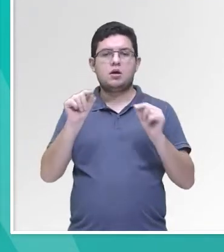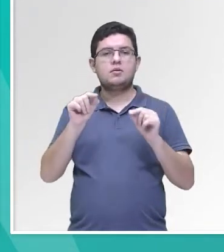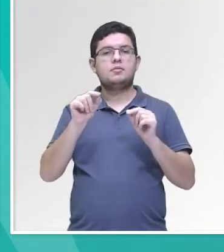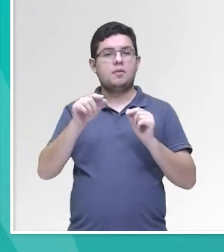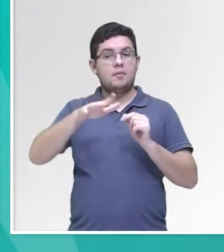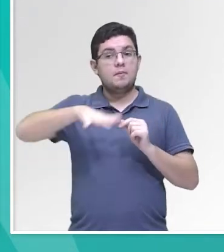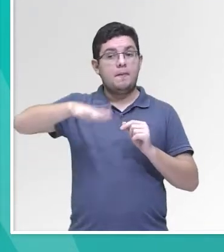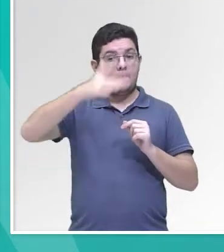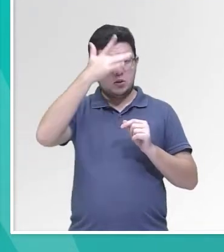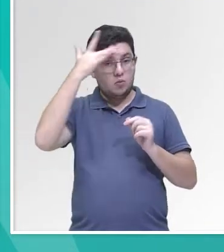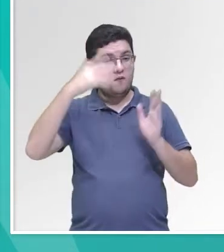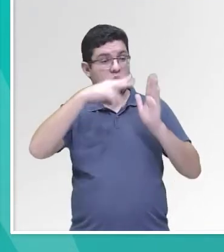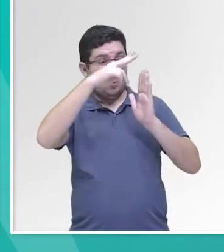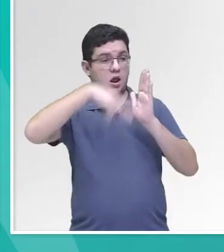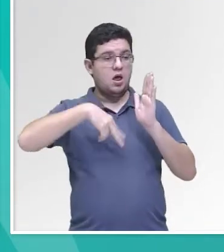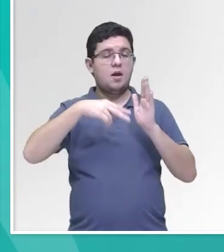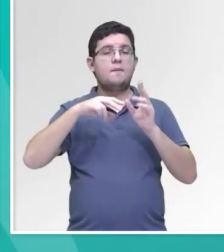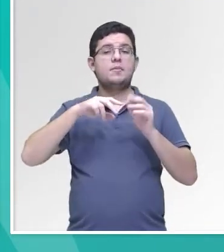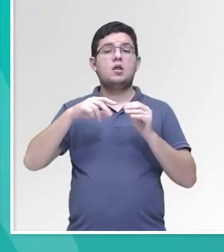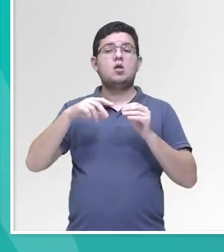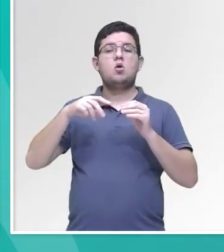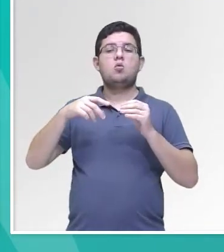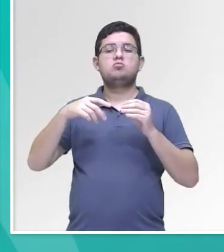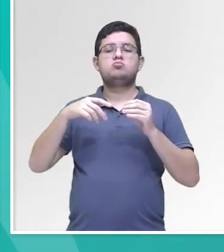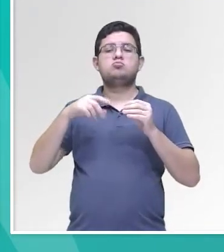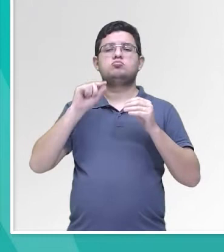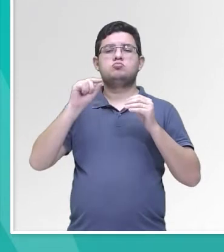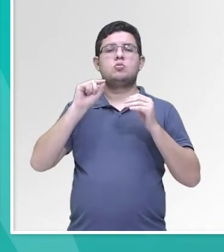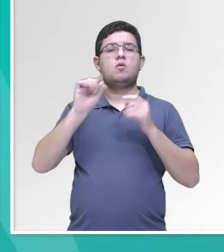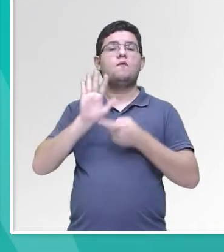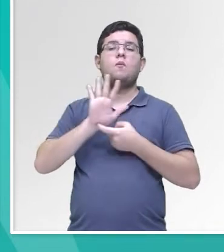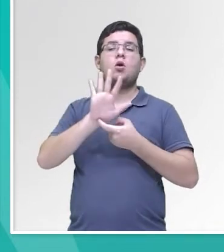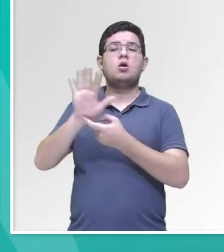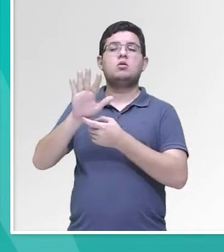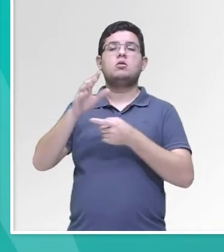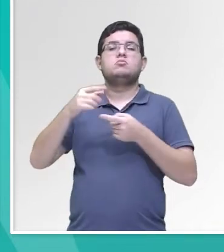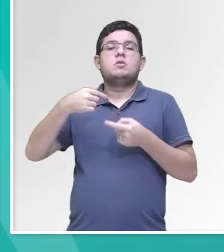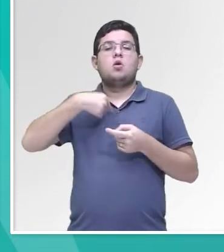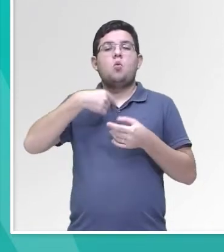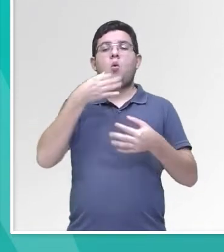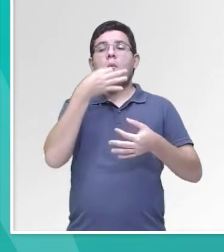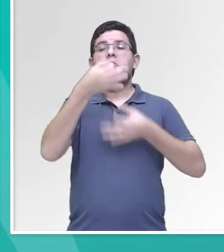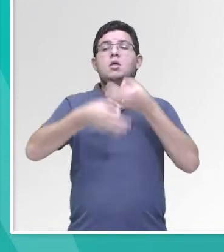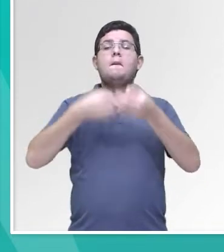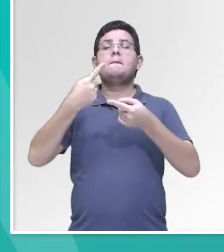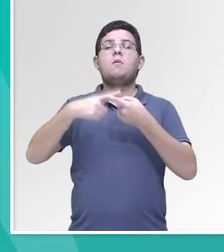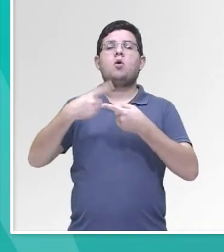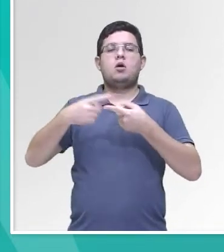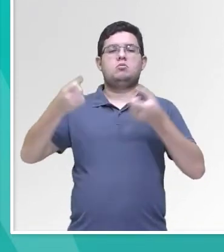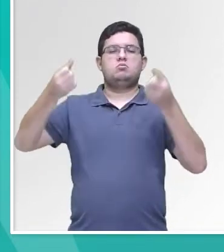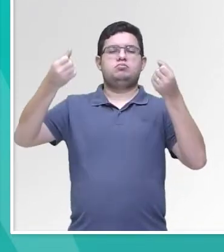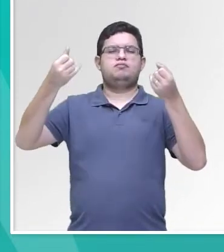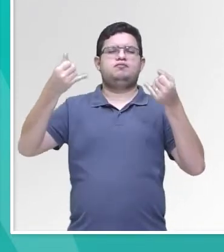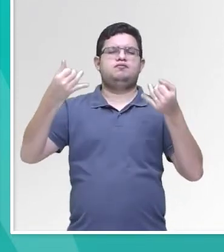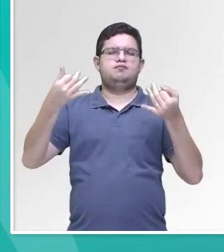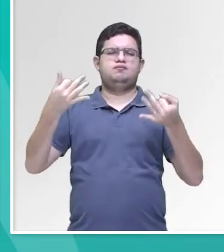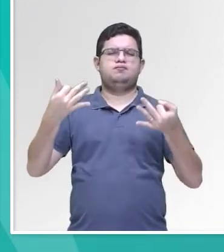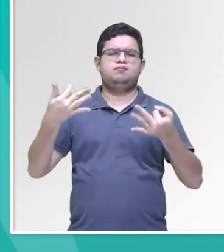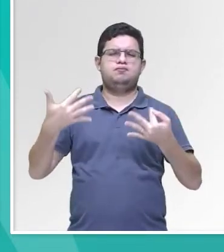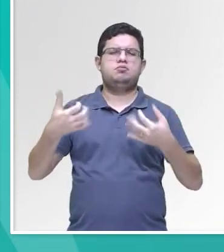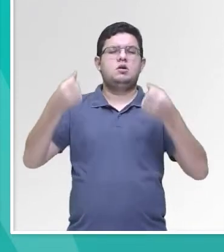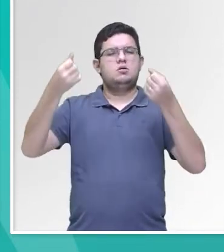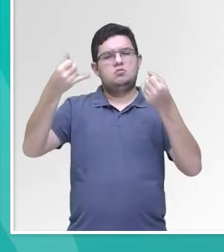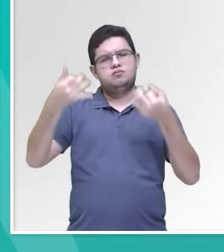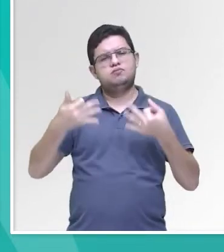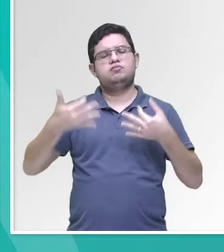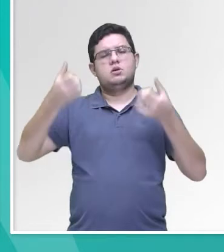lendo o meu texto o porquê que eu tenho aquela opinião, o porquê que eu tenho aquele ponto de vista, o porquê que eu defendo